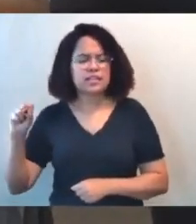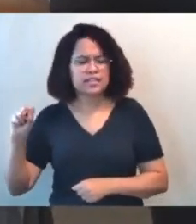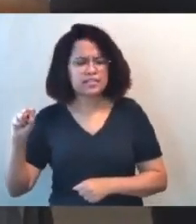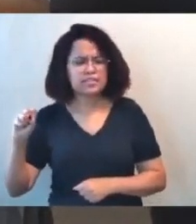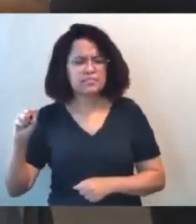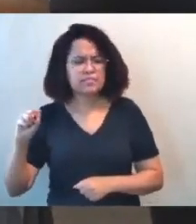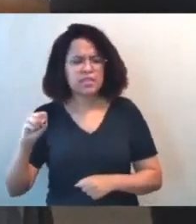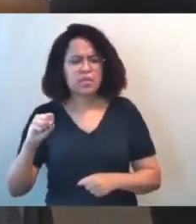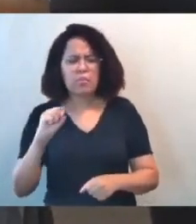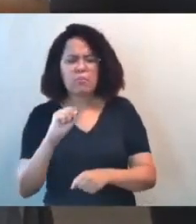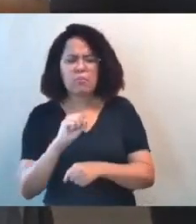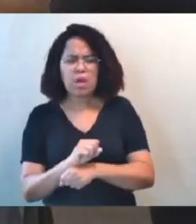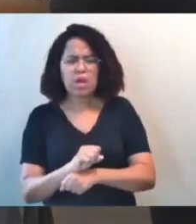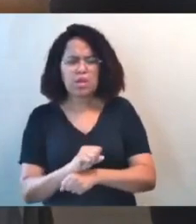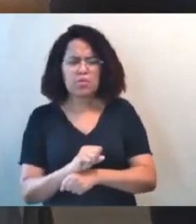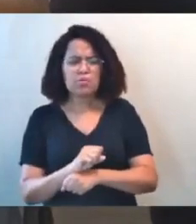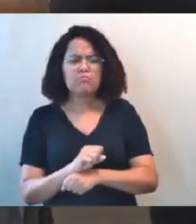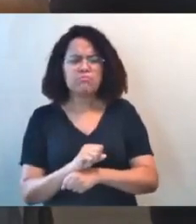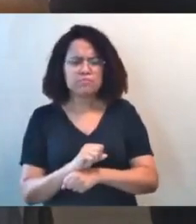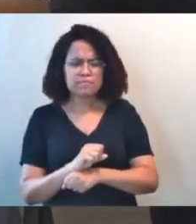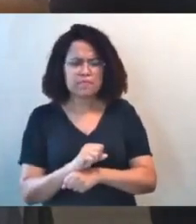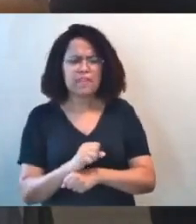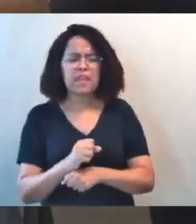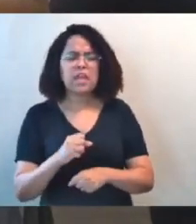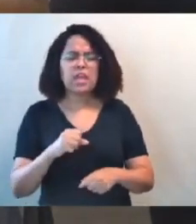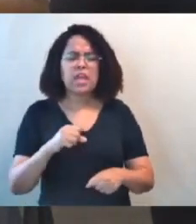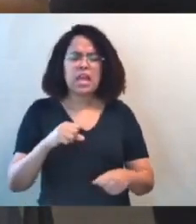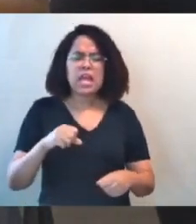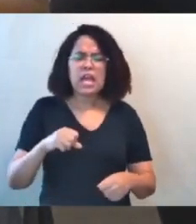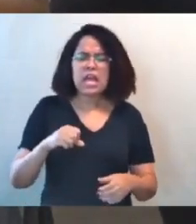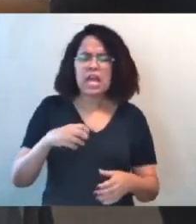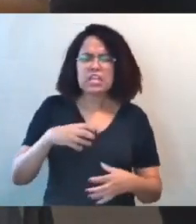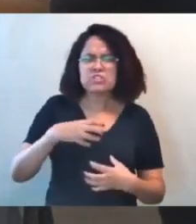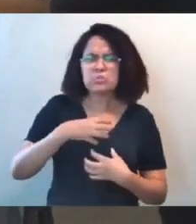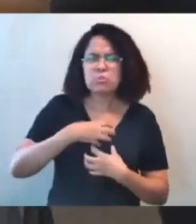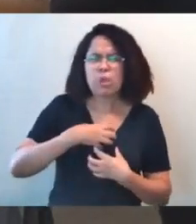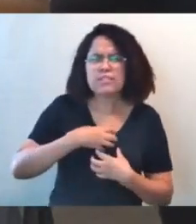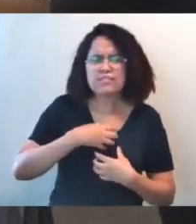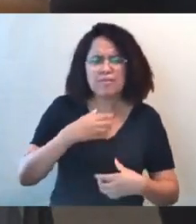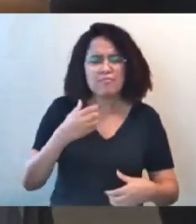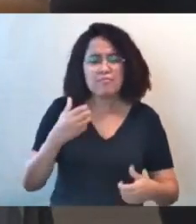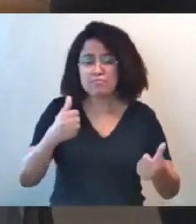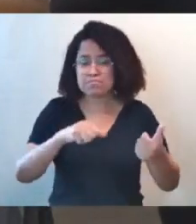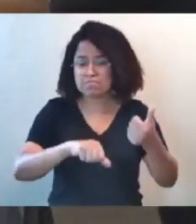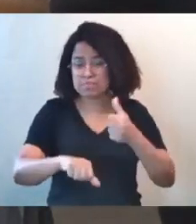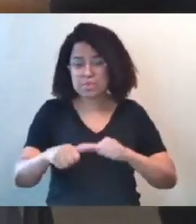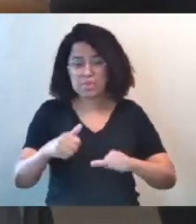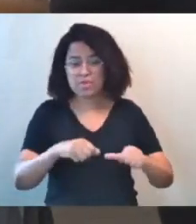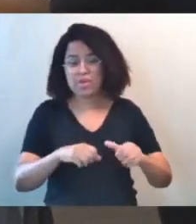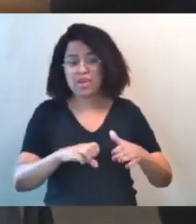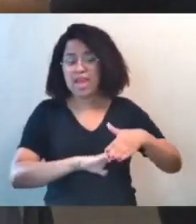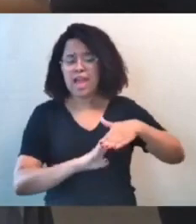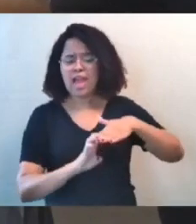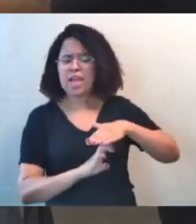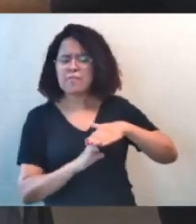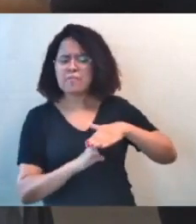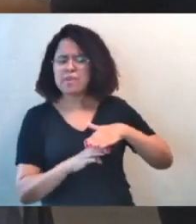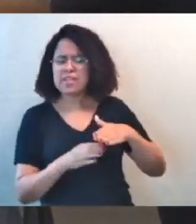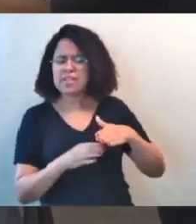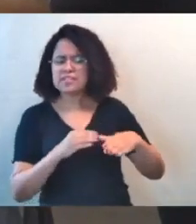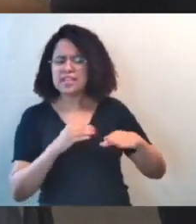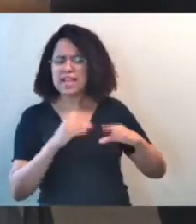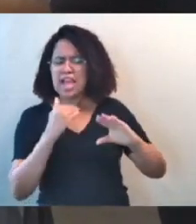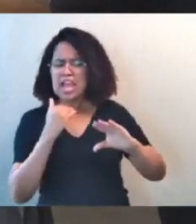cidade piorou, que vários veículos estão com problema e a empresa manda laudo técnico constante e parece que o problema